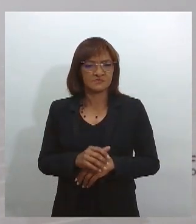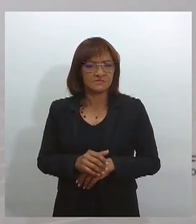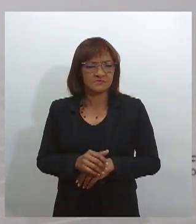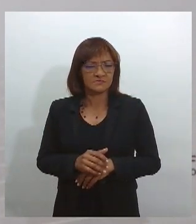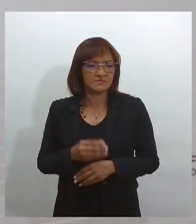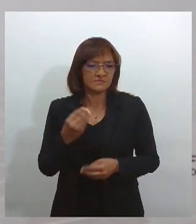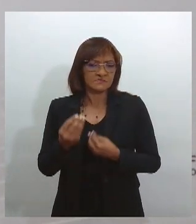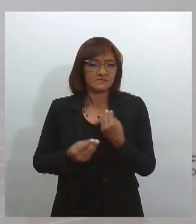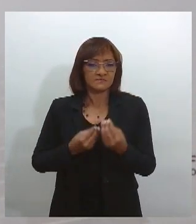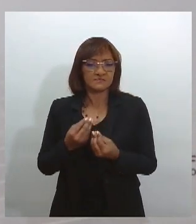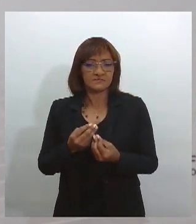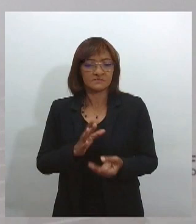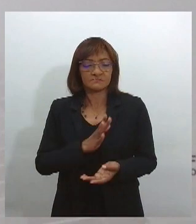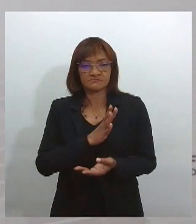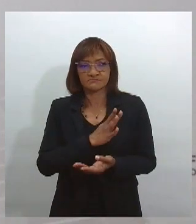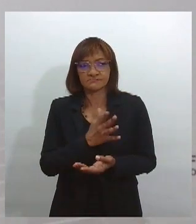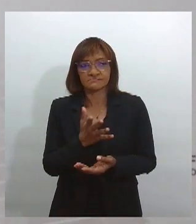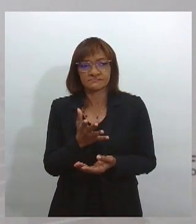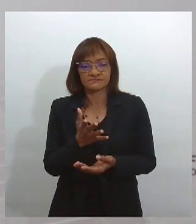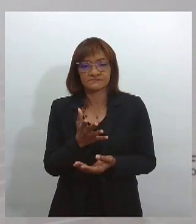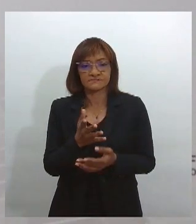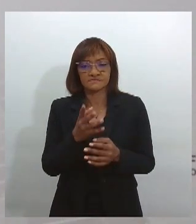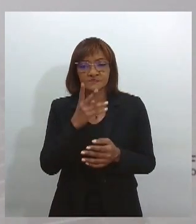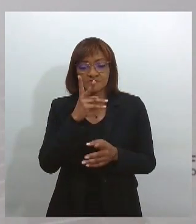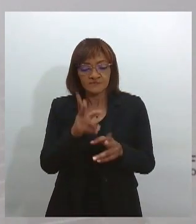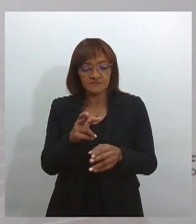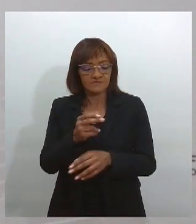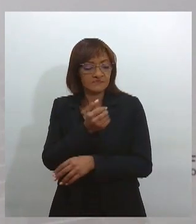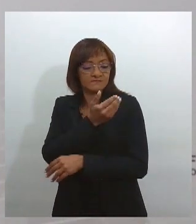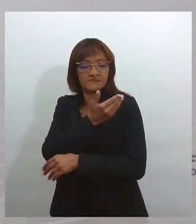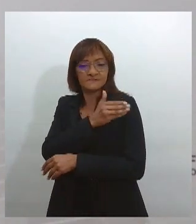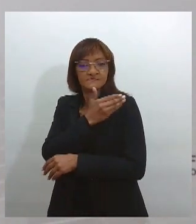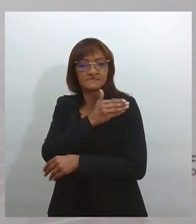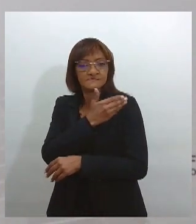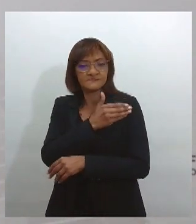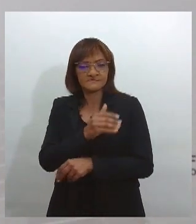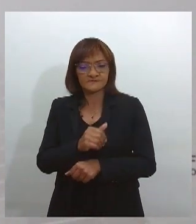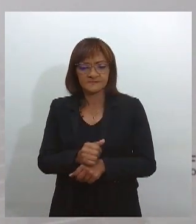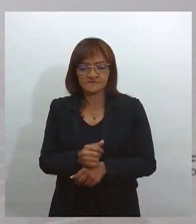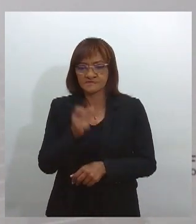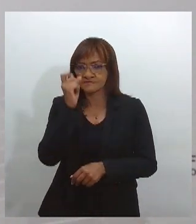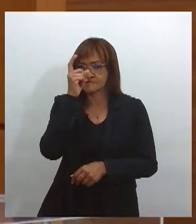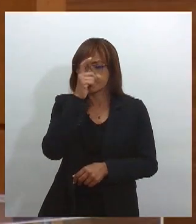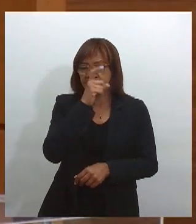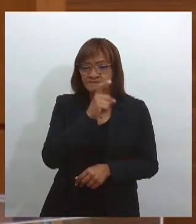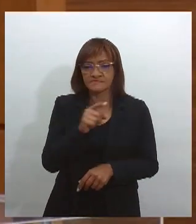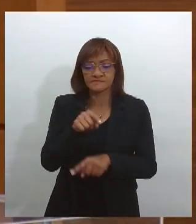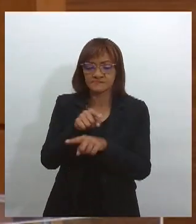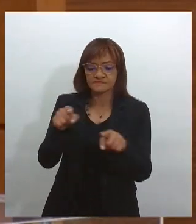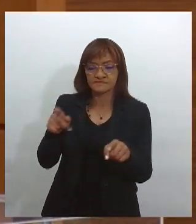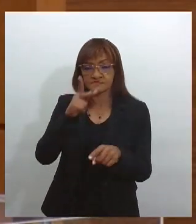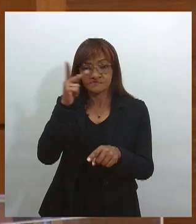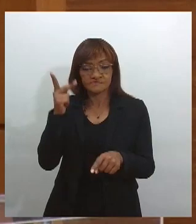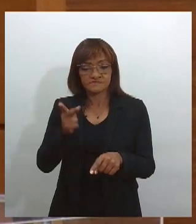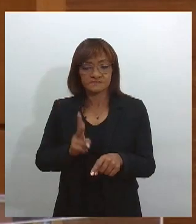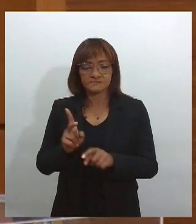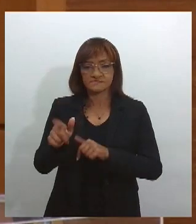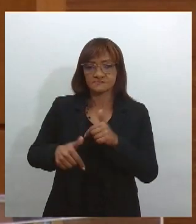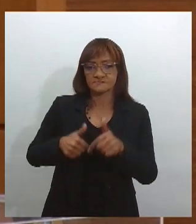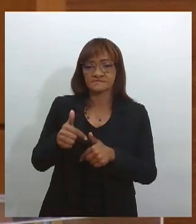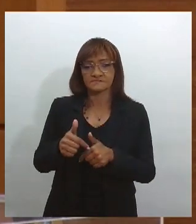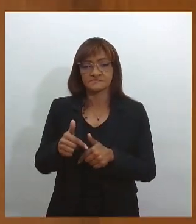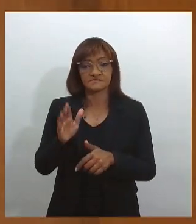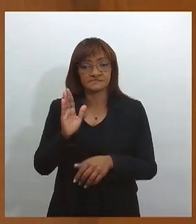até discriminatória, de forma até meio que pesada, essas pessoas que trabalham, que produzem. Jorge Passos abriu o